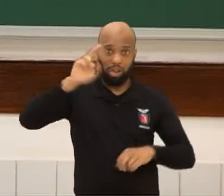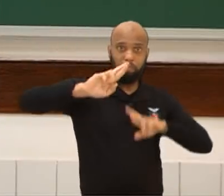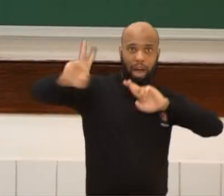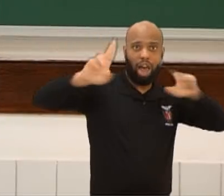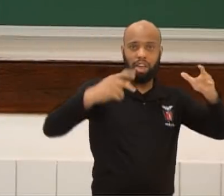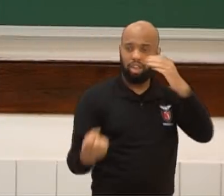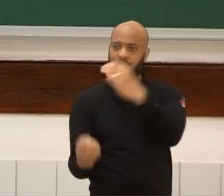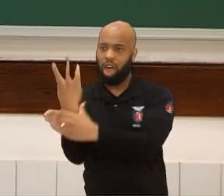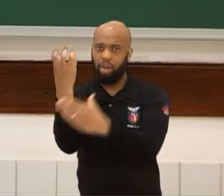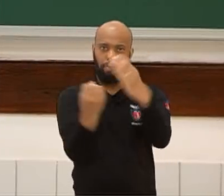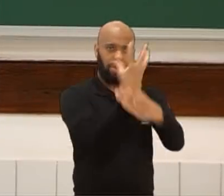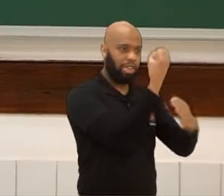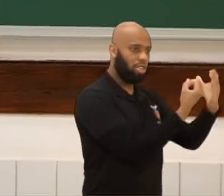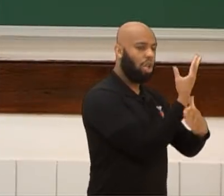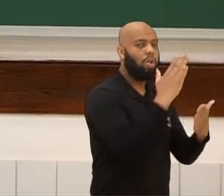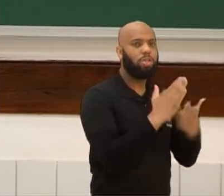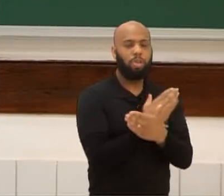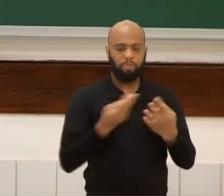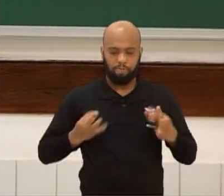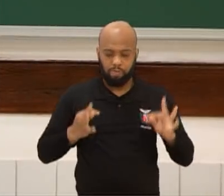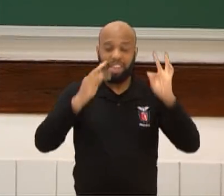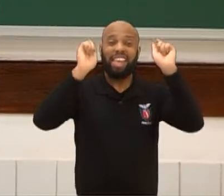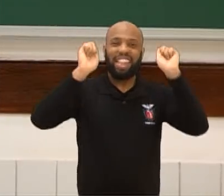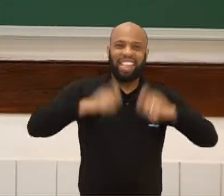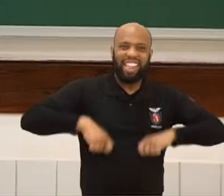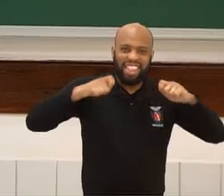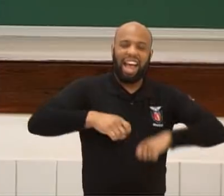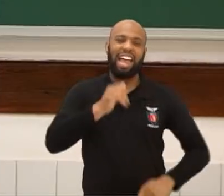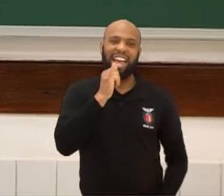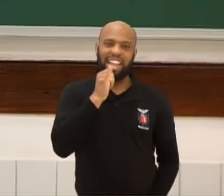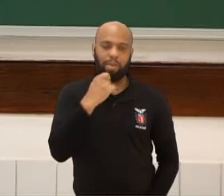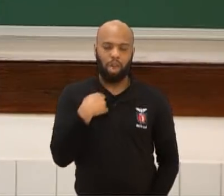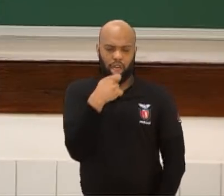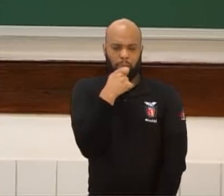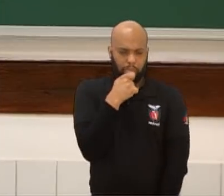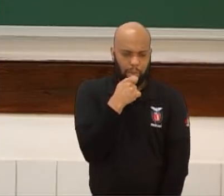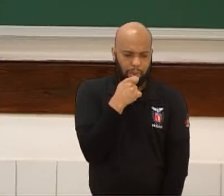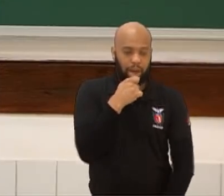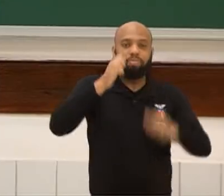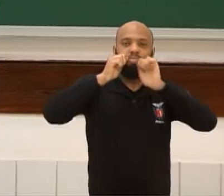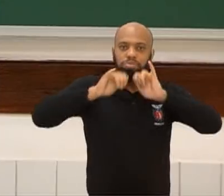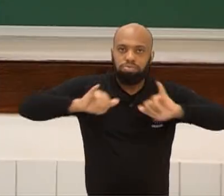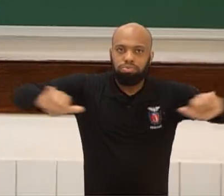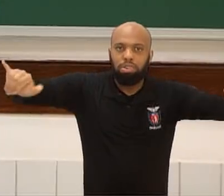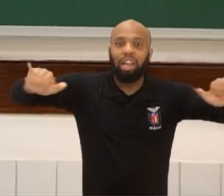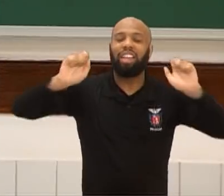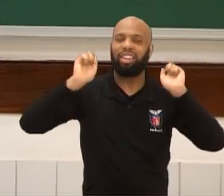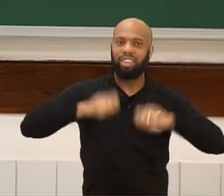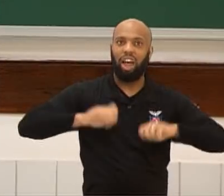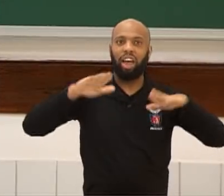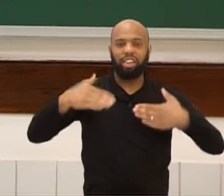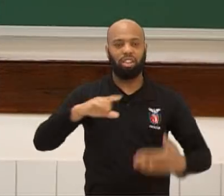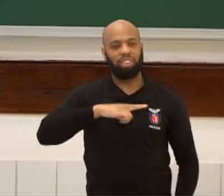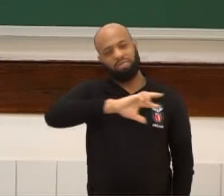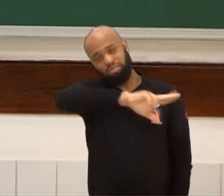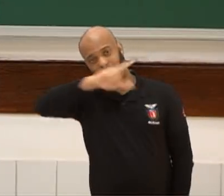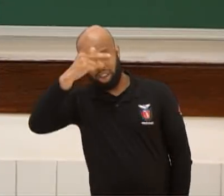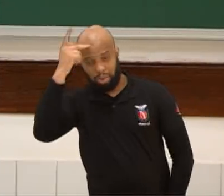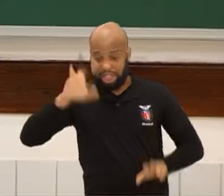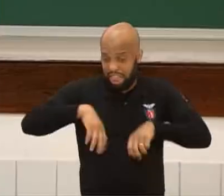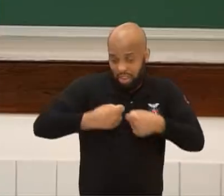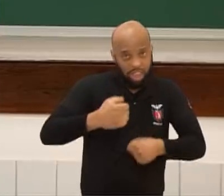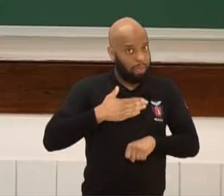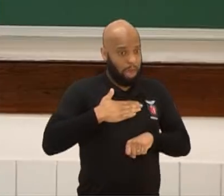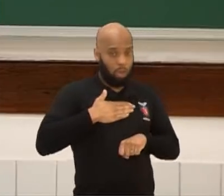equipamentos que permitiram a transmissão da voz humana. E aí vários países defendem seus inventores